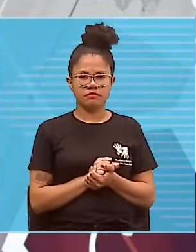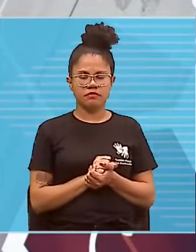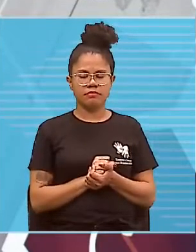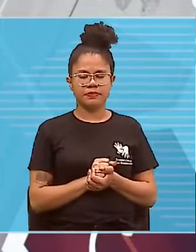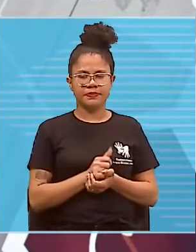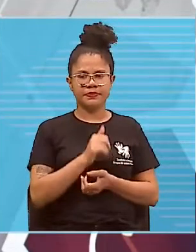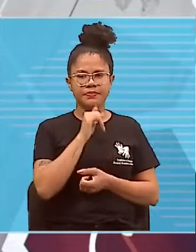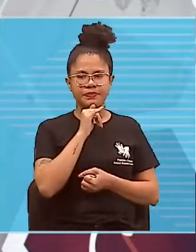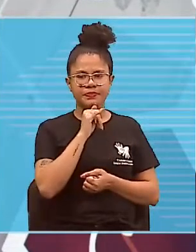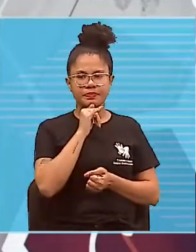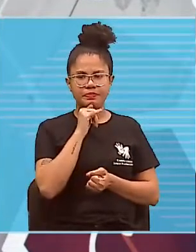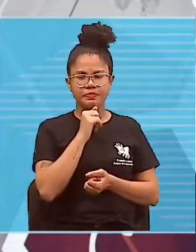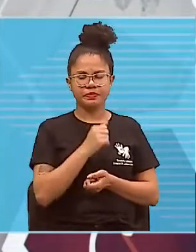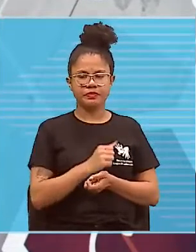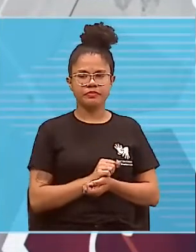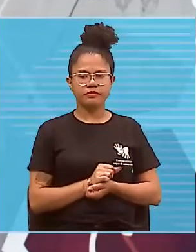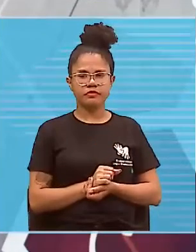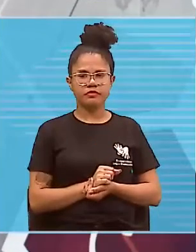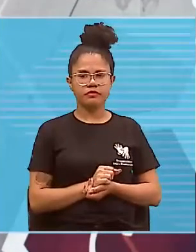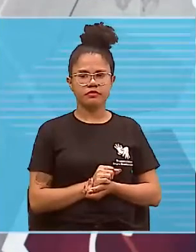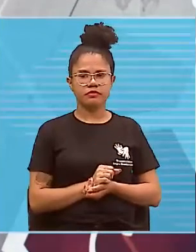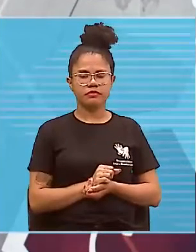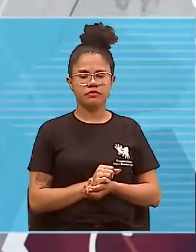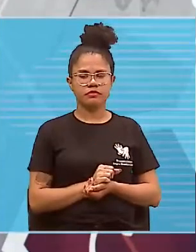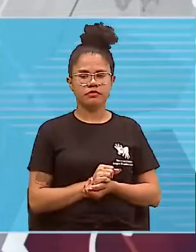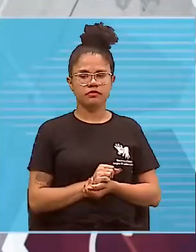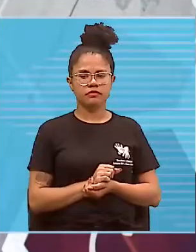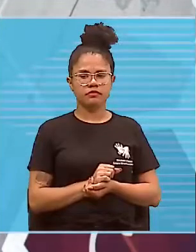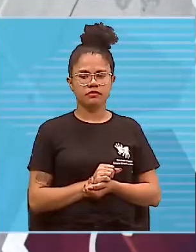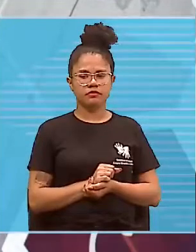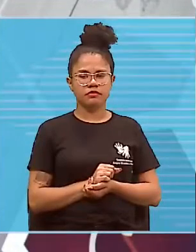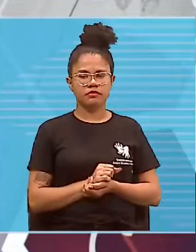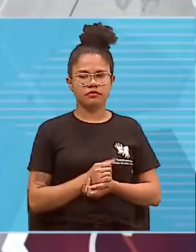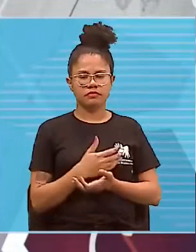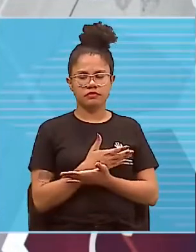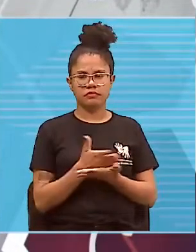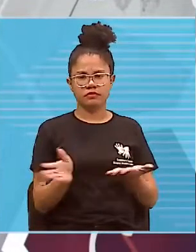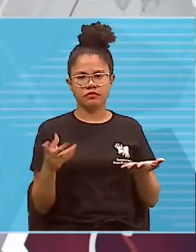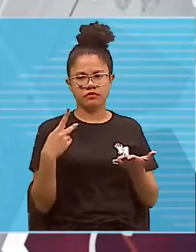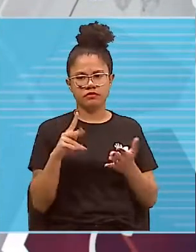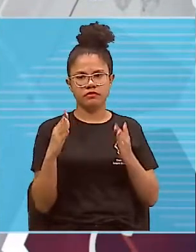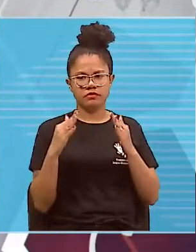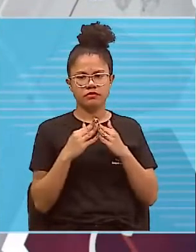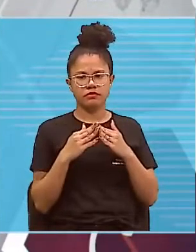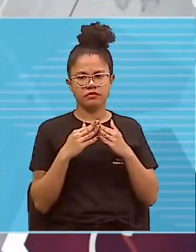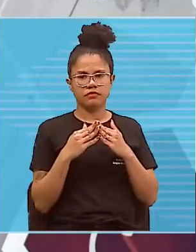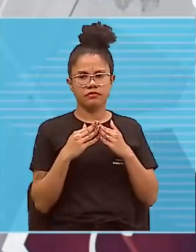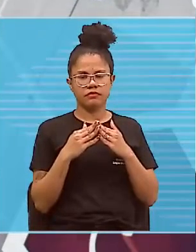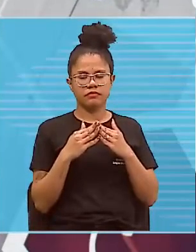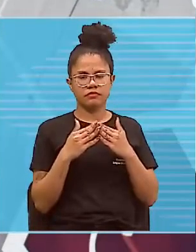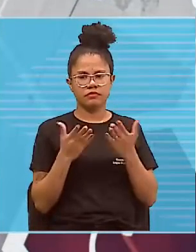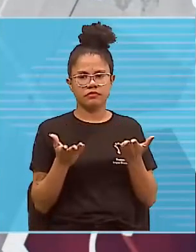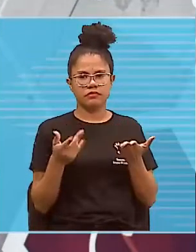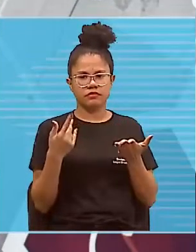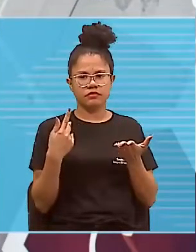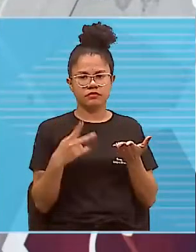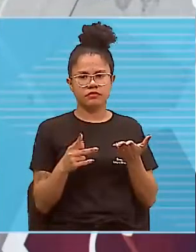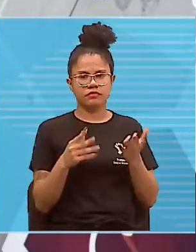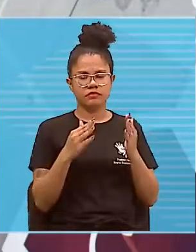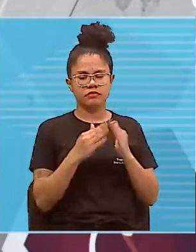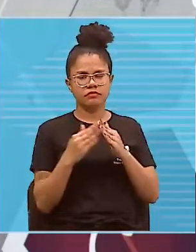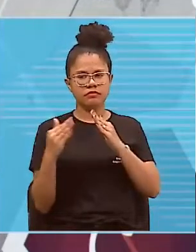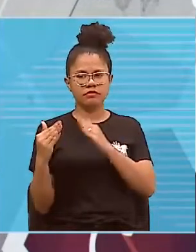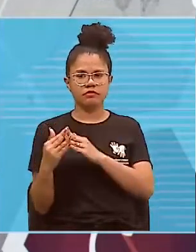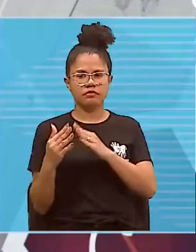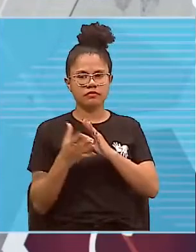por exemplo você está aqui na sua casa e o seu vizinho